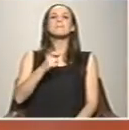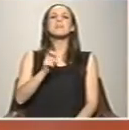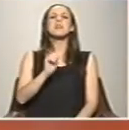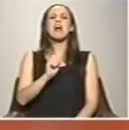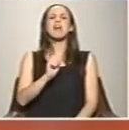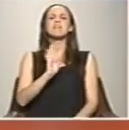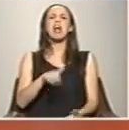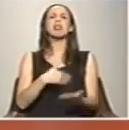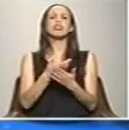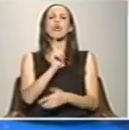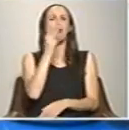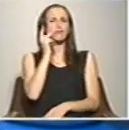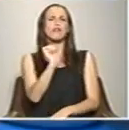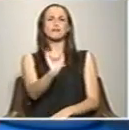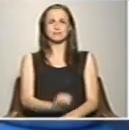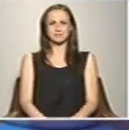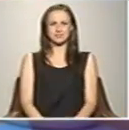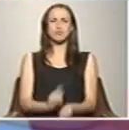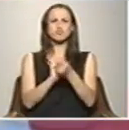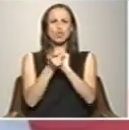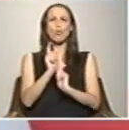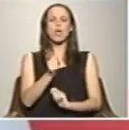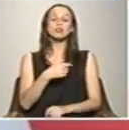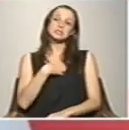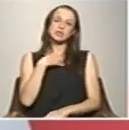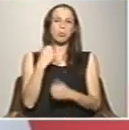vida? Olha, sinto-me muito bem.